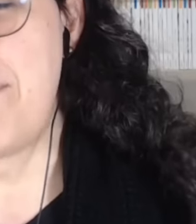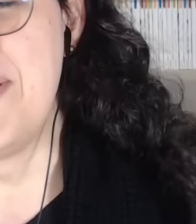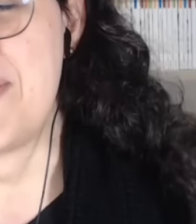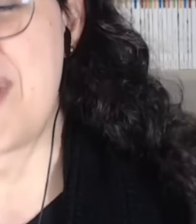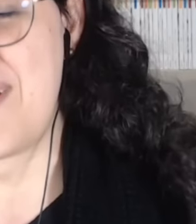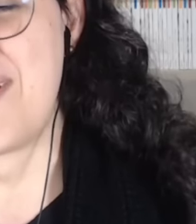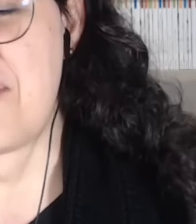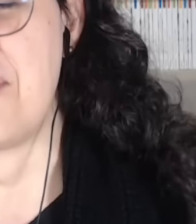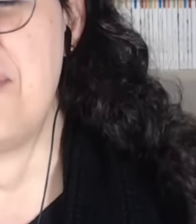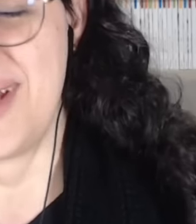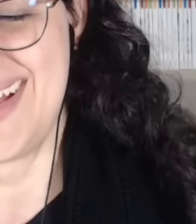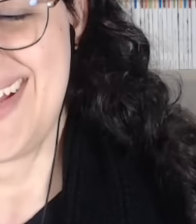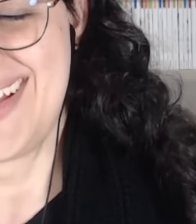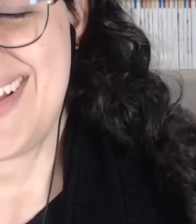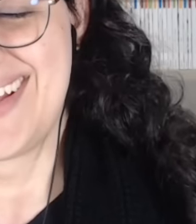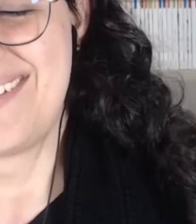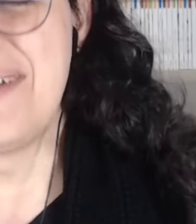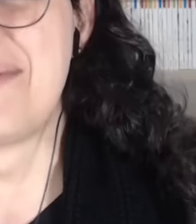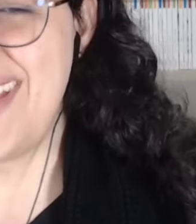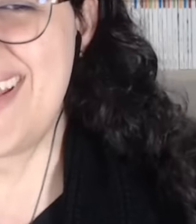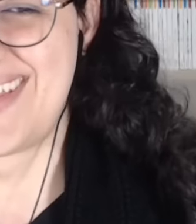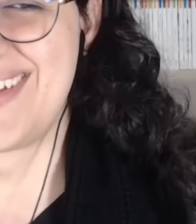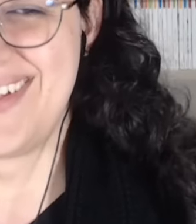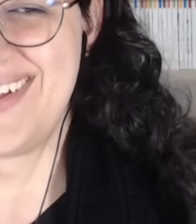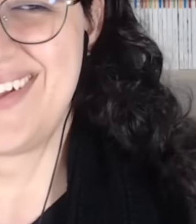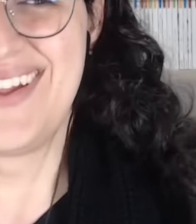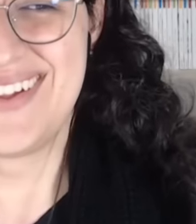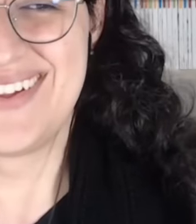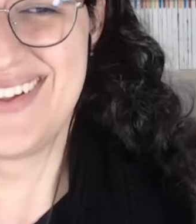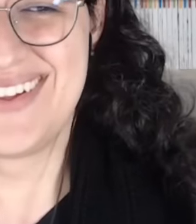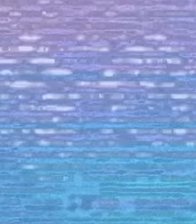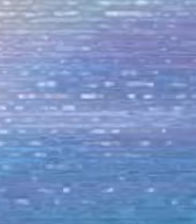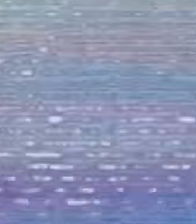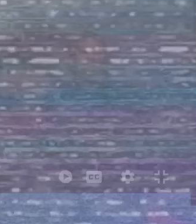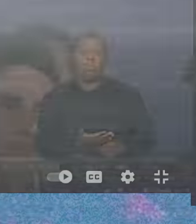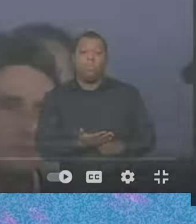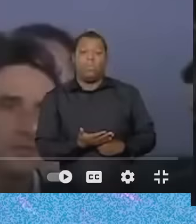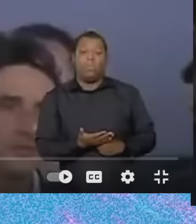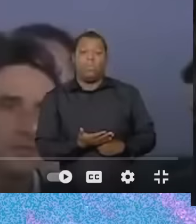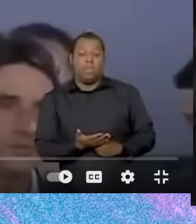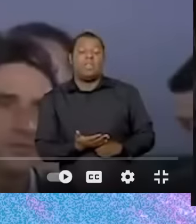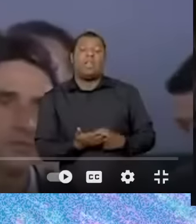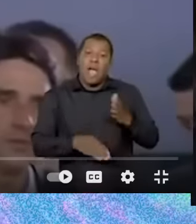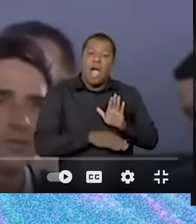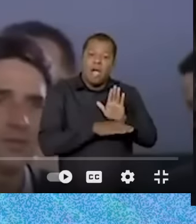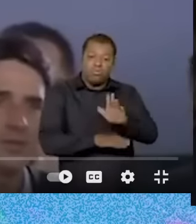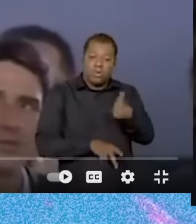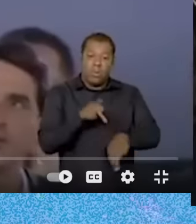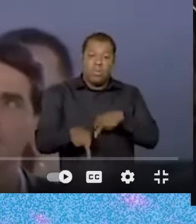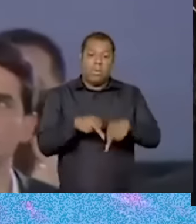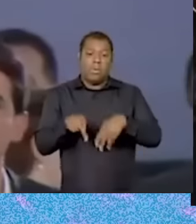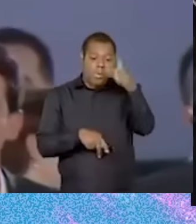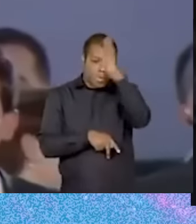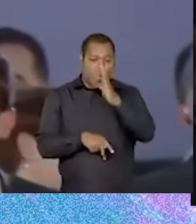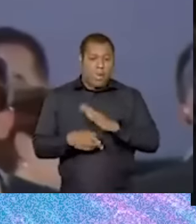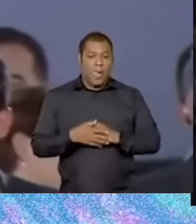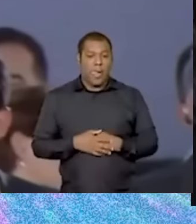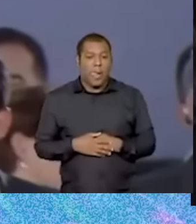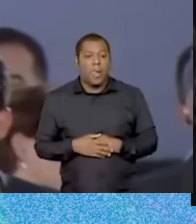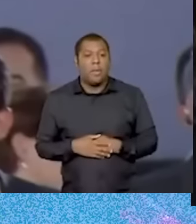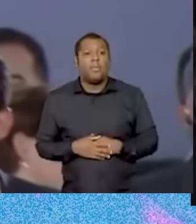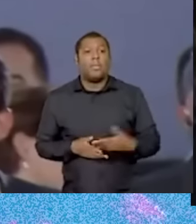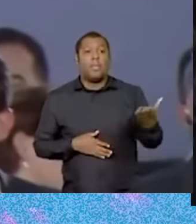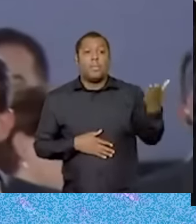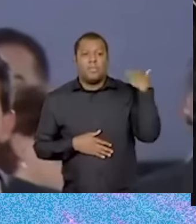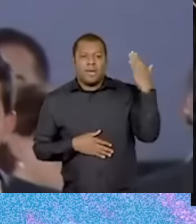lembram do papinho do tarcis com lula vamos ver isso uhum oilo trabalhou no